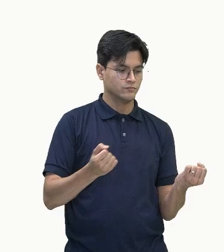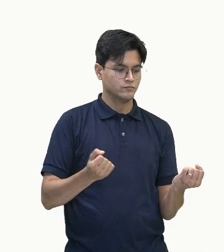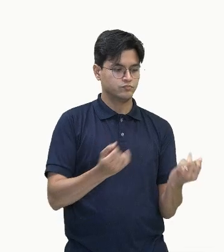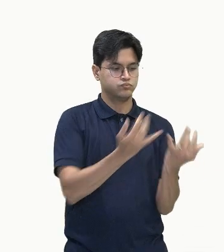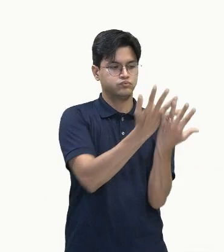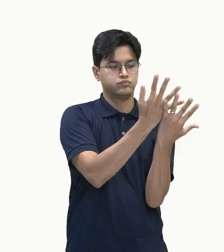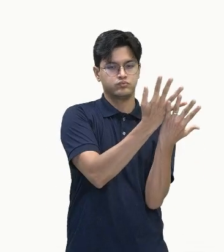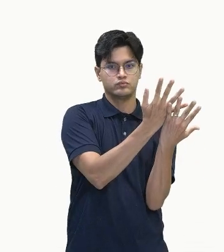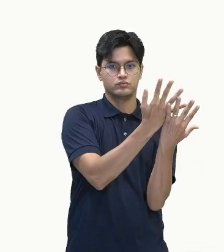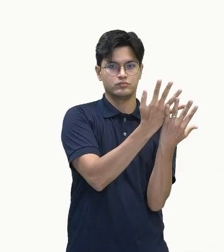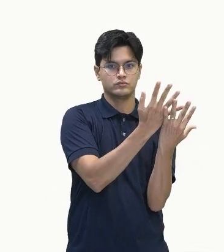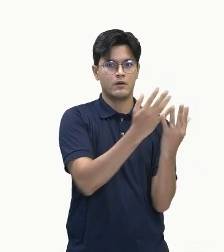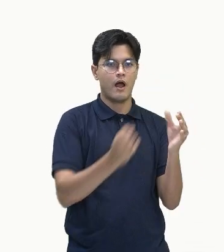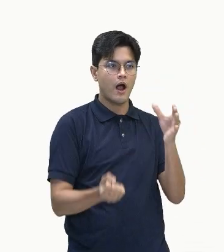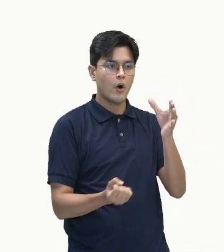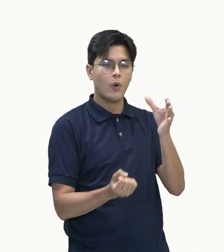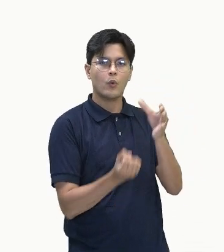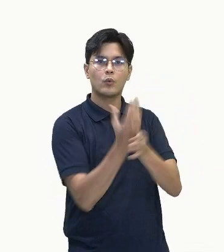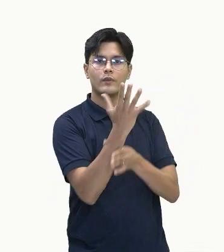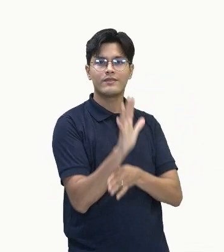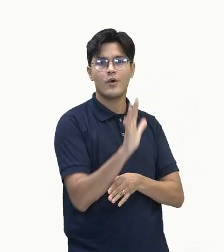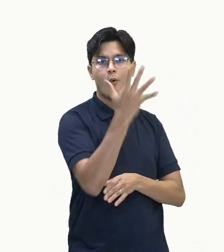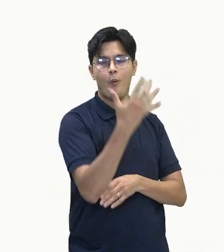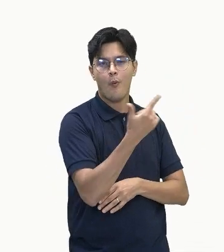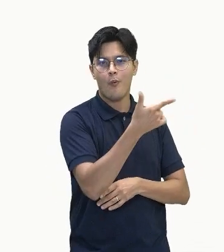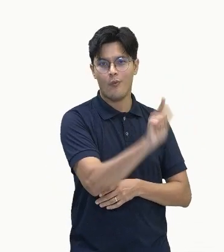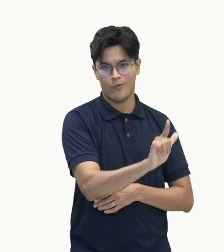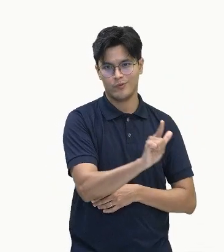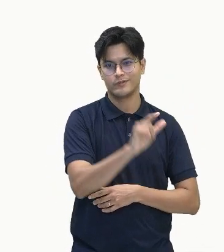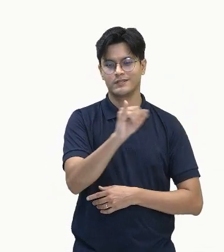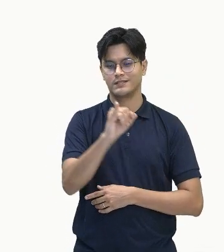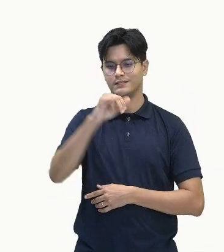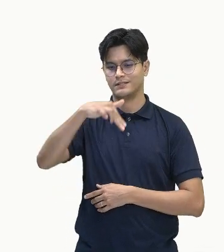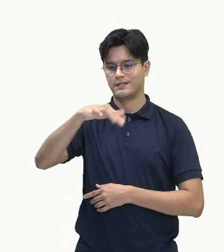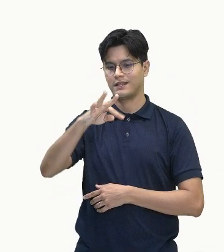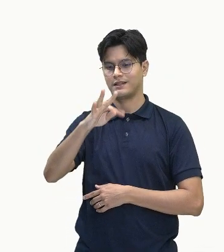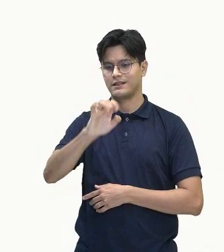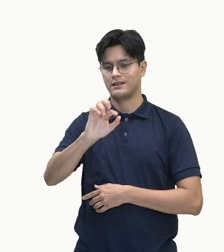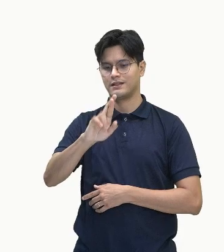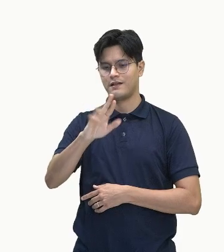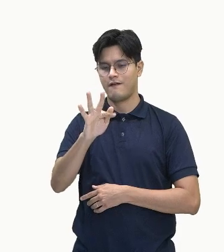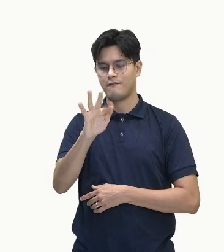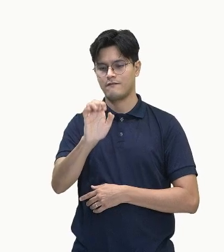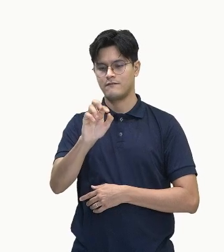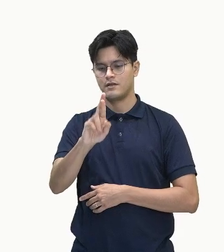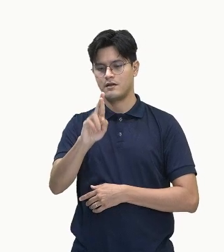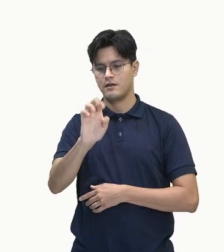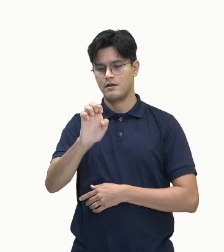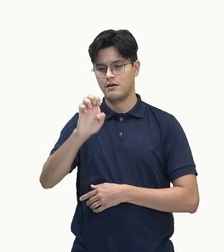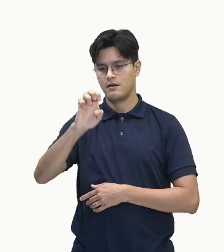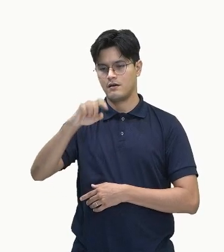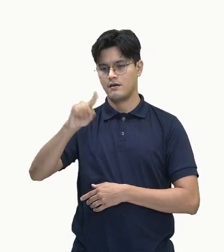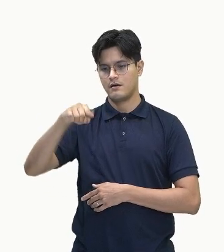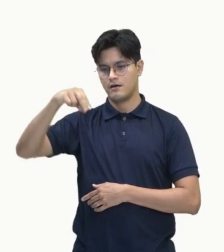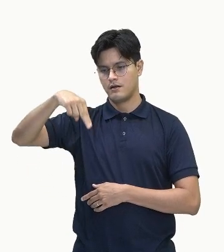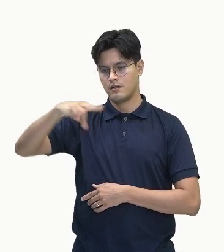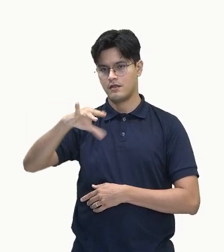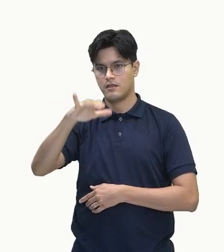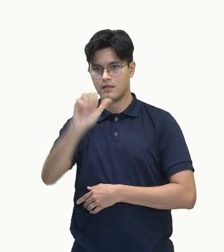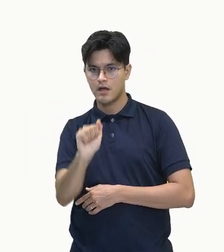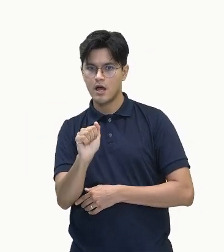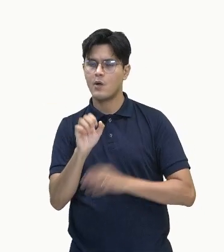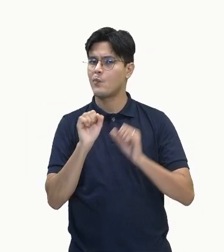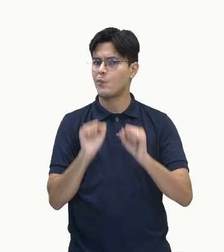acontece um outro fenômeno que é a interferência, né? que pode ser construtiva ou pode ser